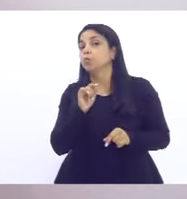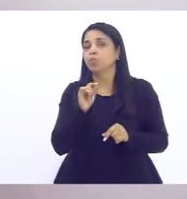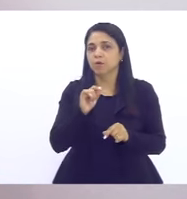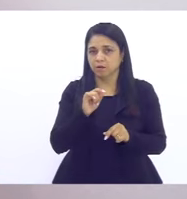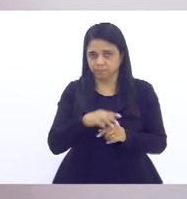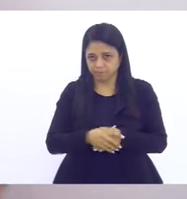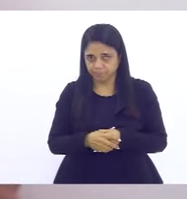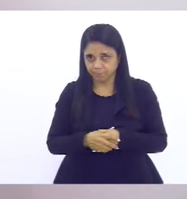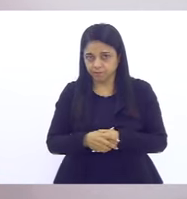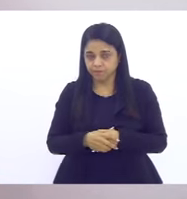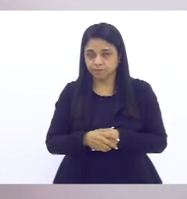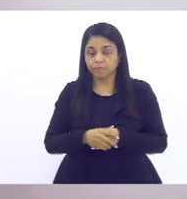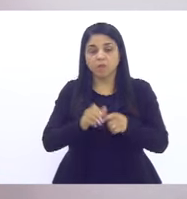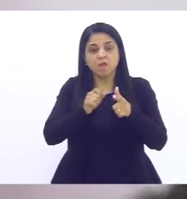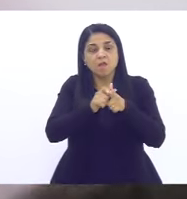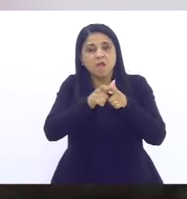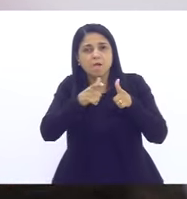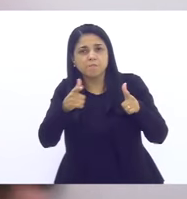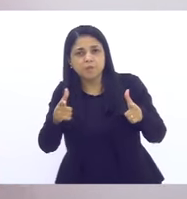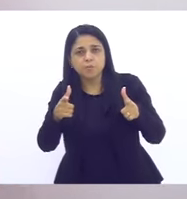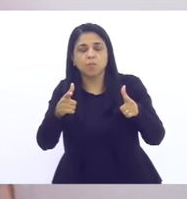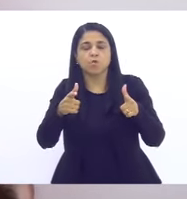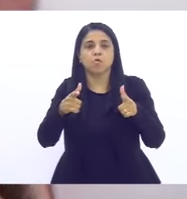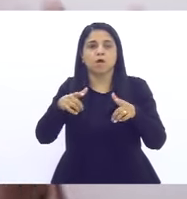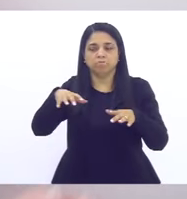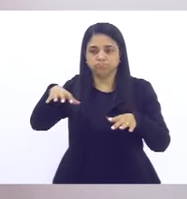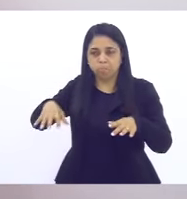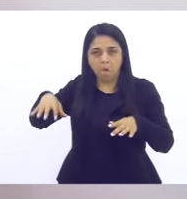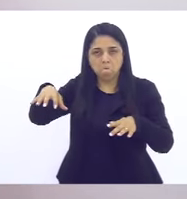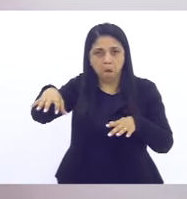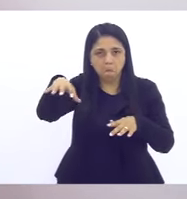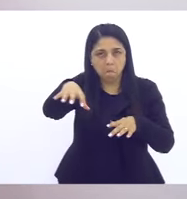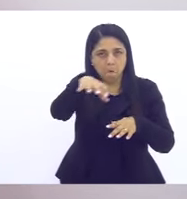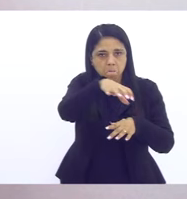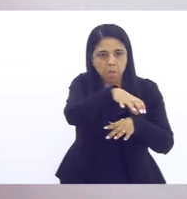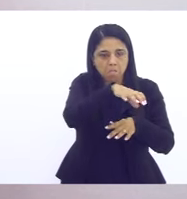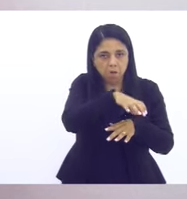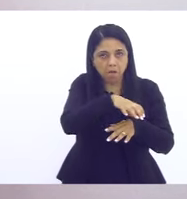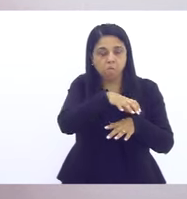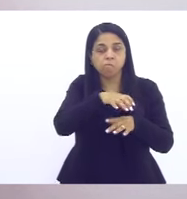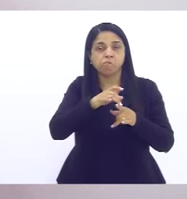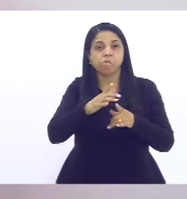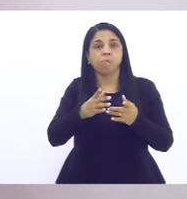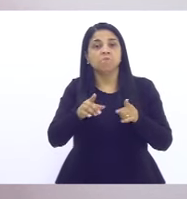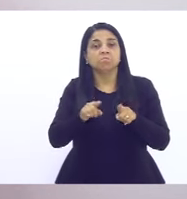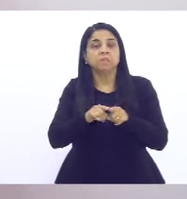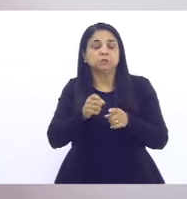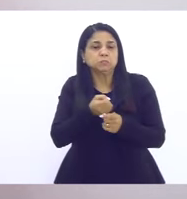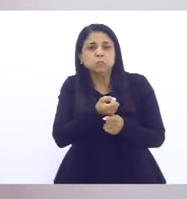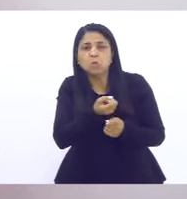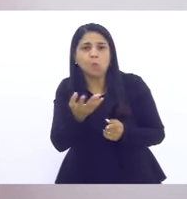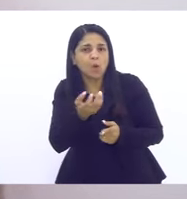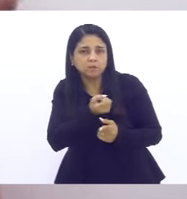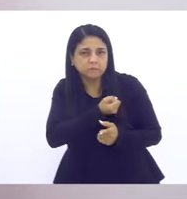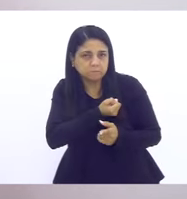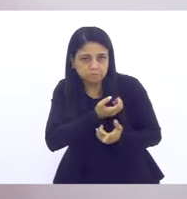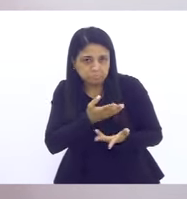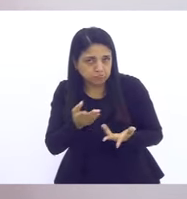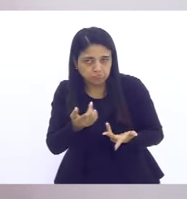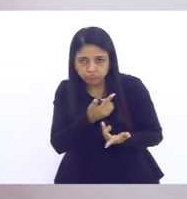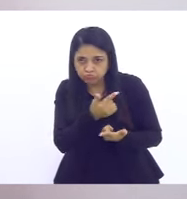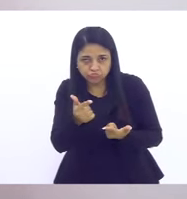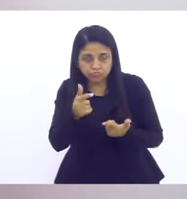que ampliou sua rede de subestações, mas não menciona, não é, o número delas exato ou em qual